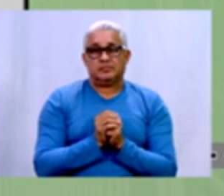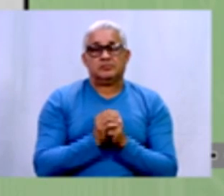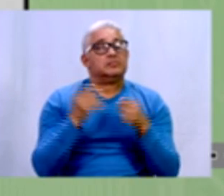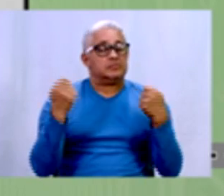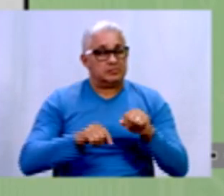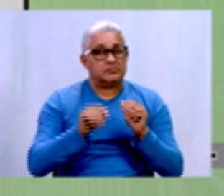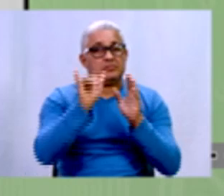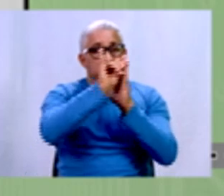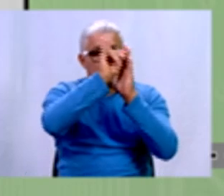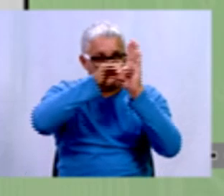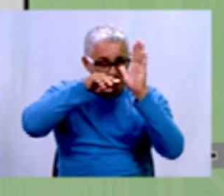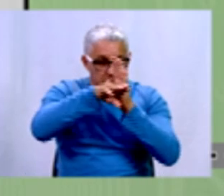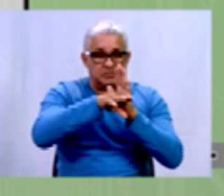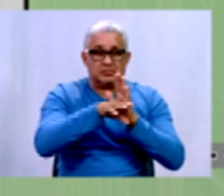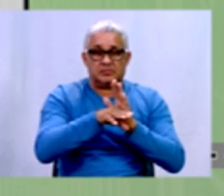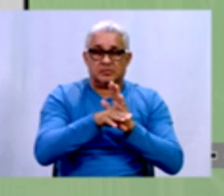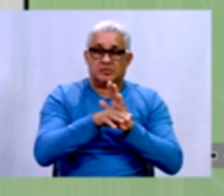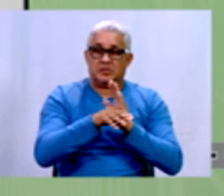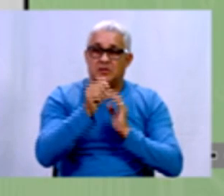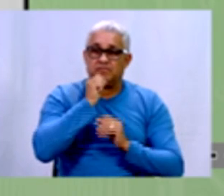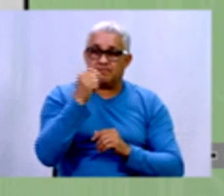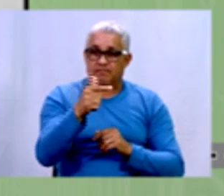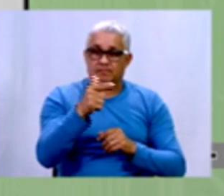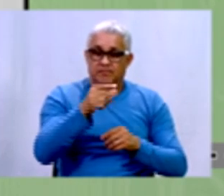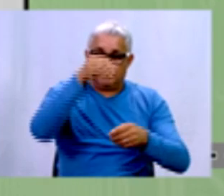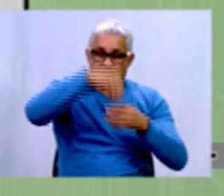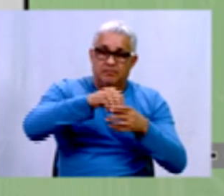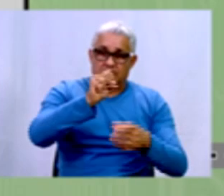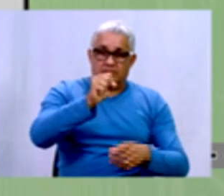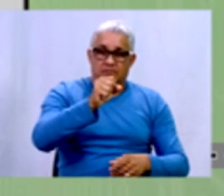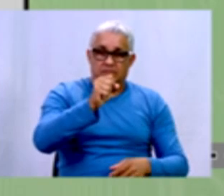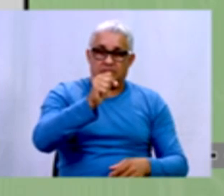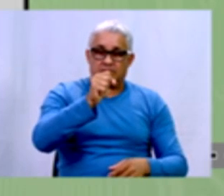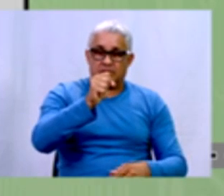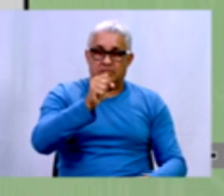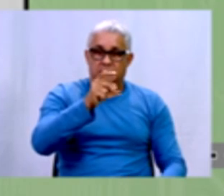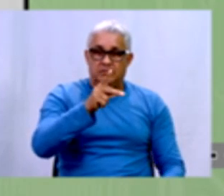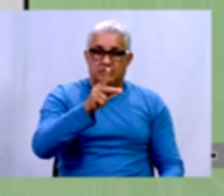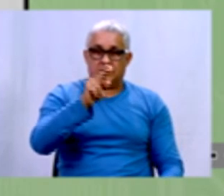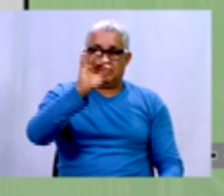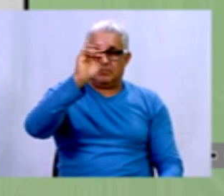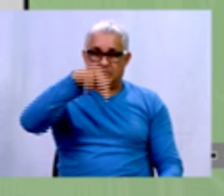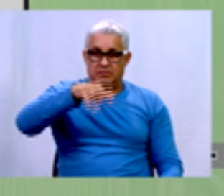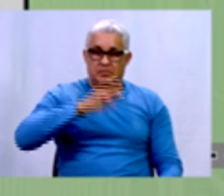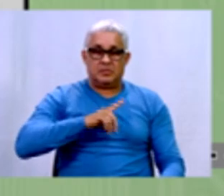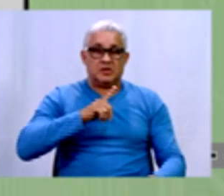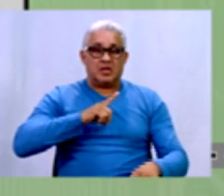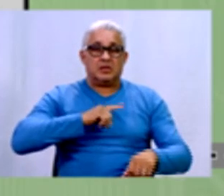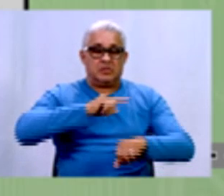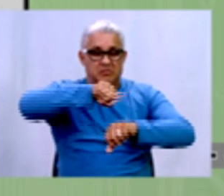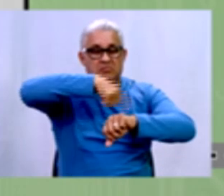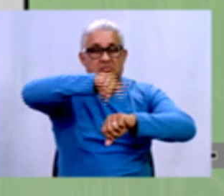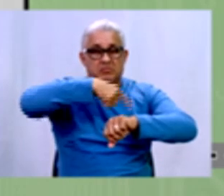ser implementadas, mas que ainda não entraram no sprint. E também vai ser estimado uma quantidade de horas